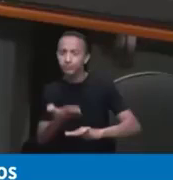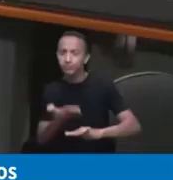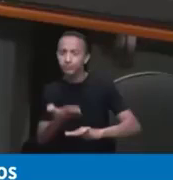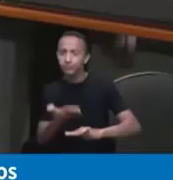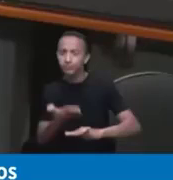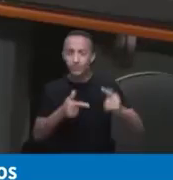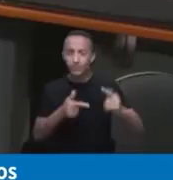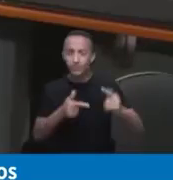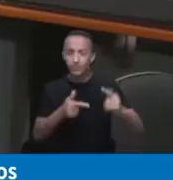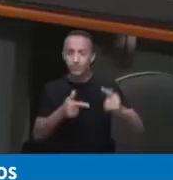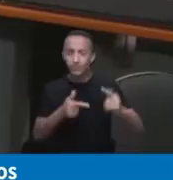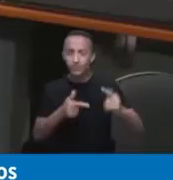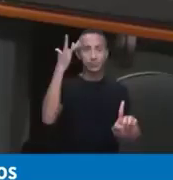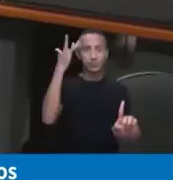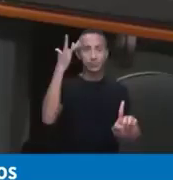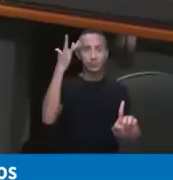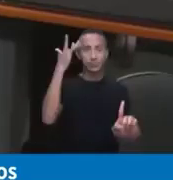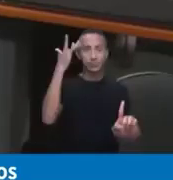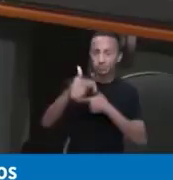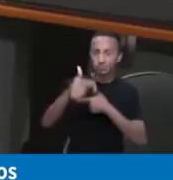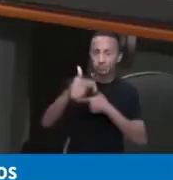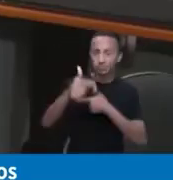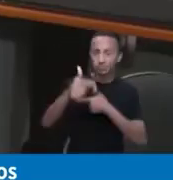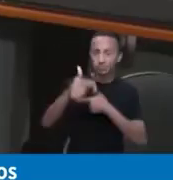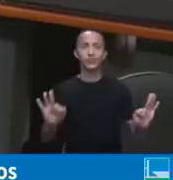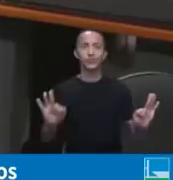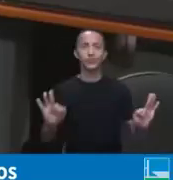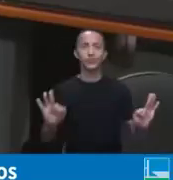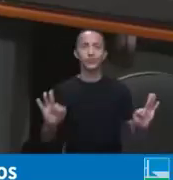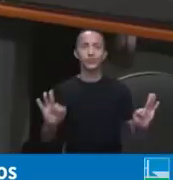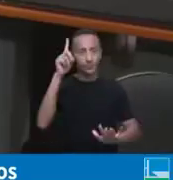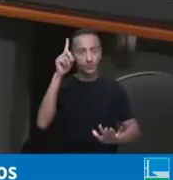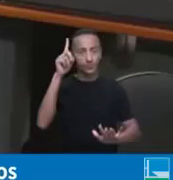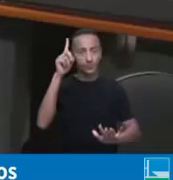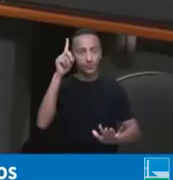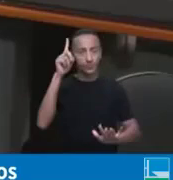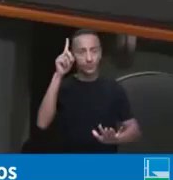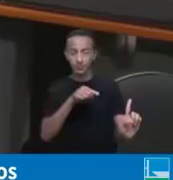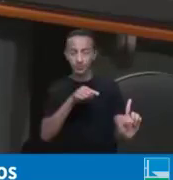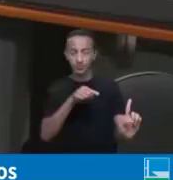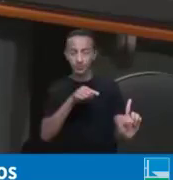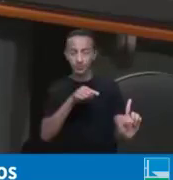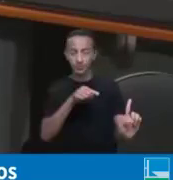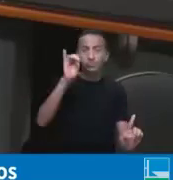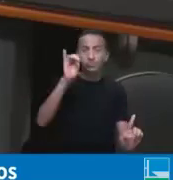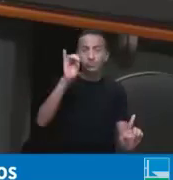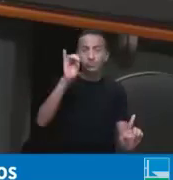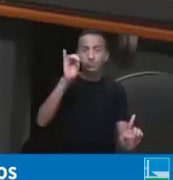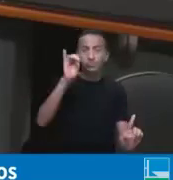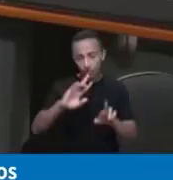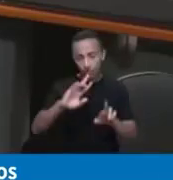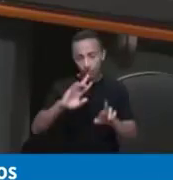não consegue realizar atividades simples do cotidiano, quando passa a evitar reuniões, viagens